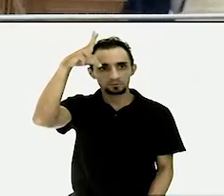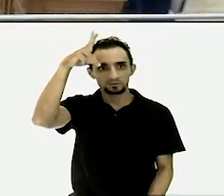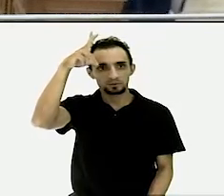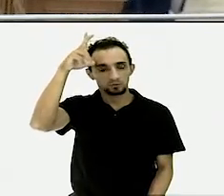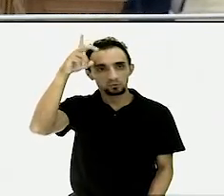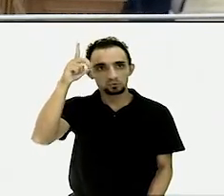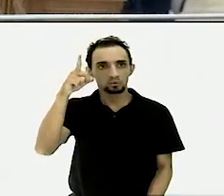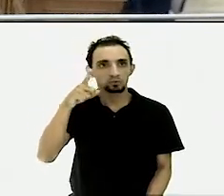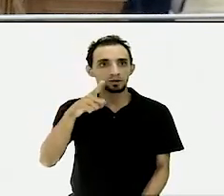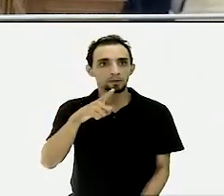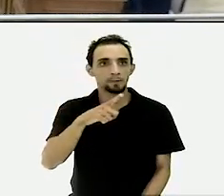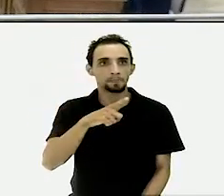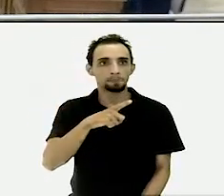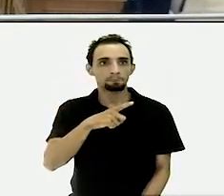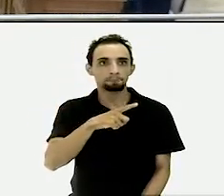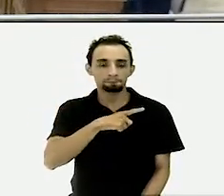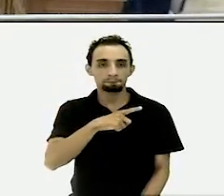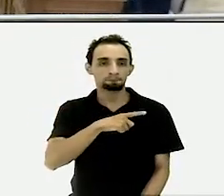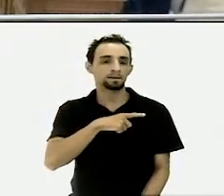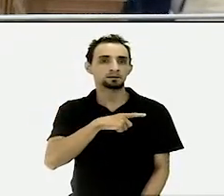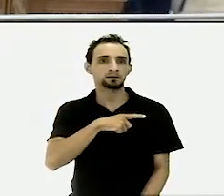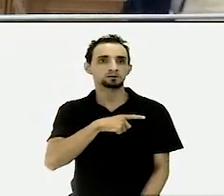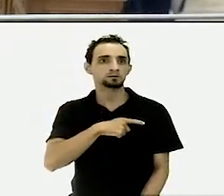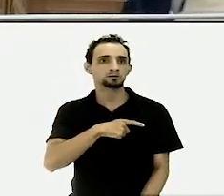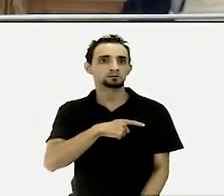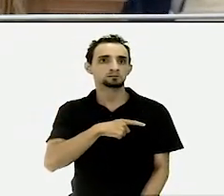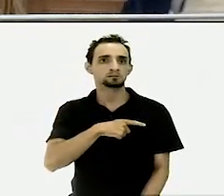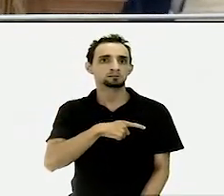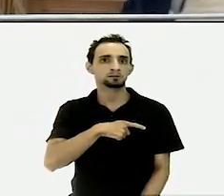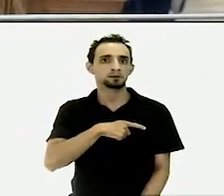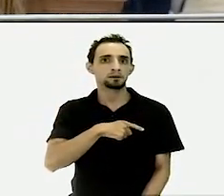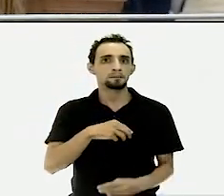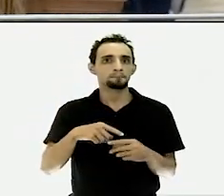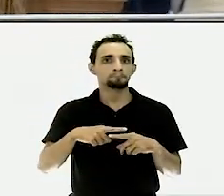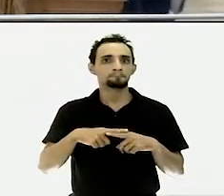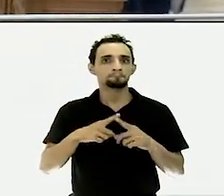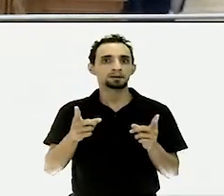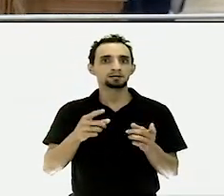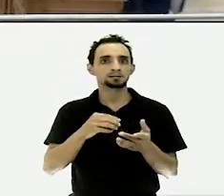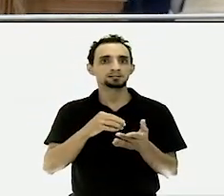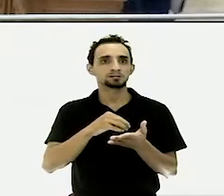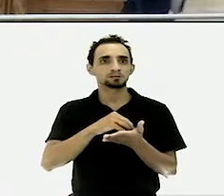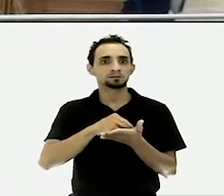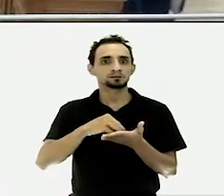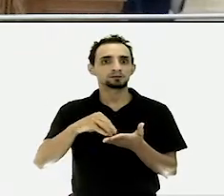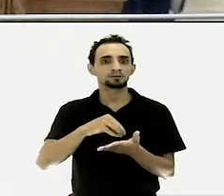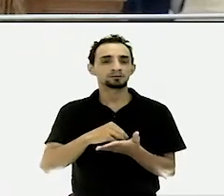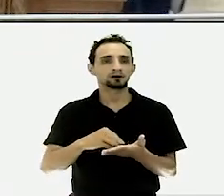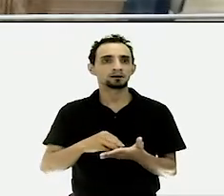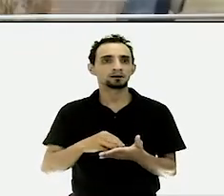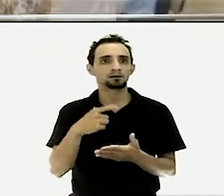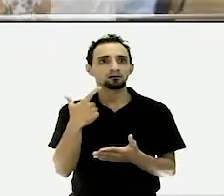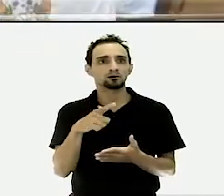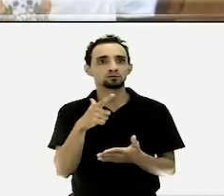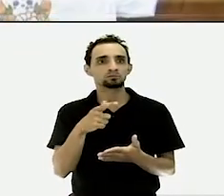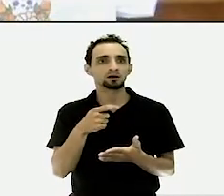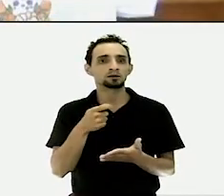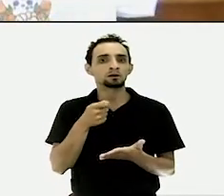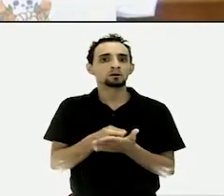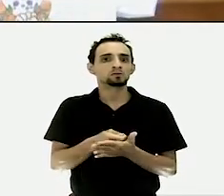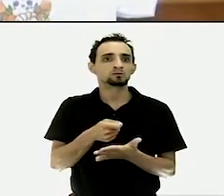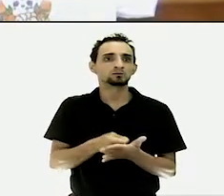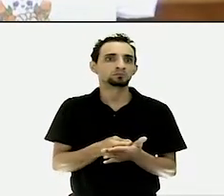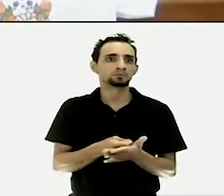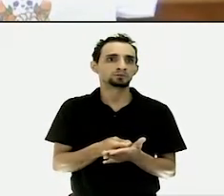pessoas foram secretárias na década até de 90, uhum. Algumas parece que faleceram,